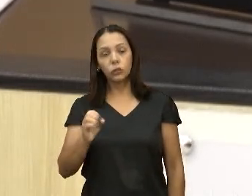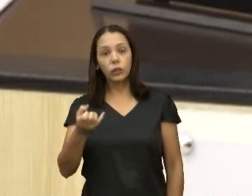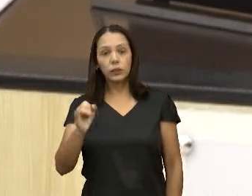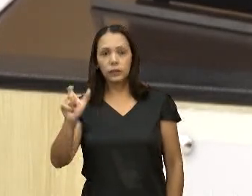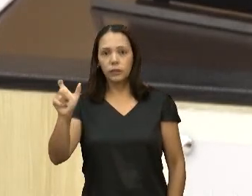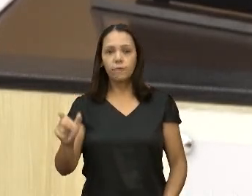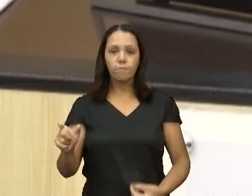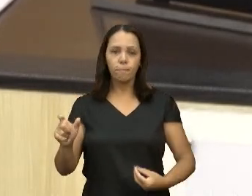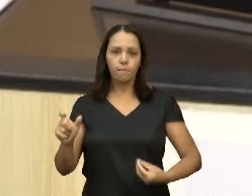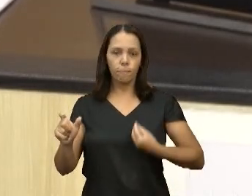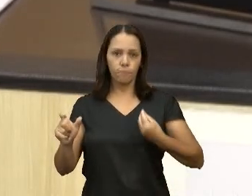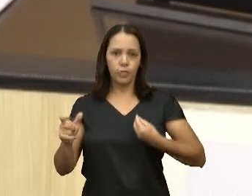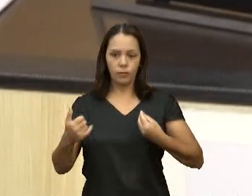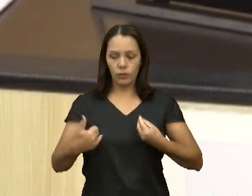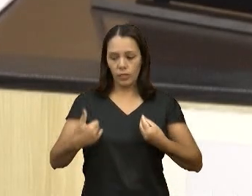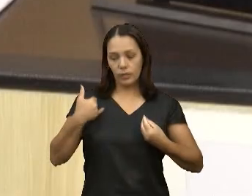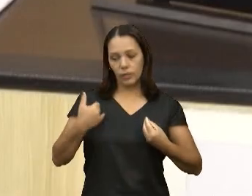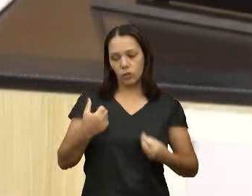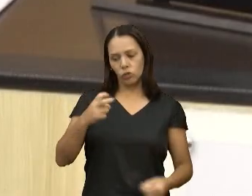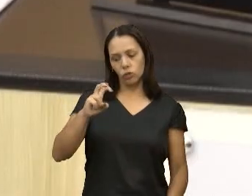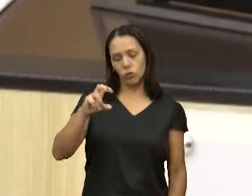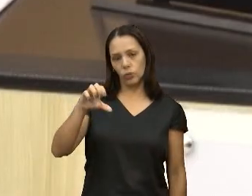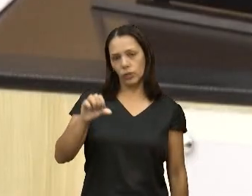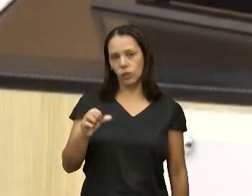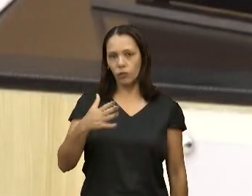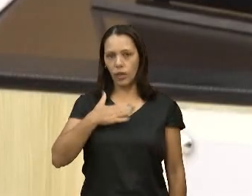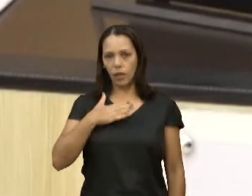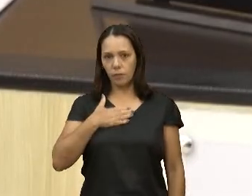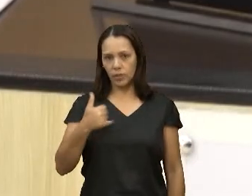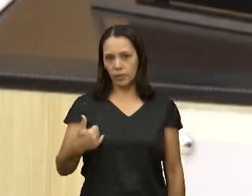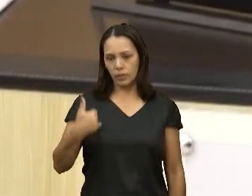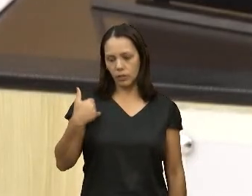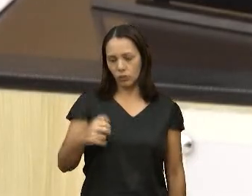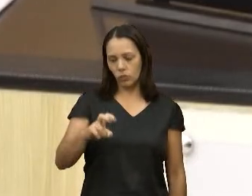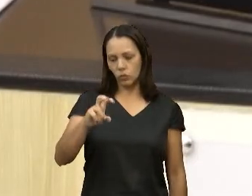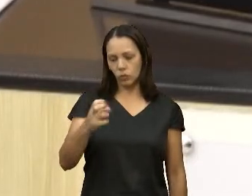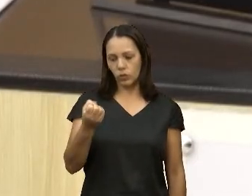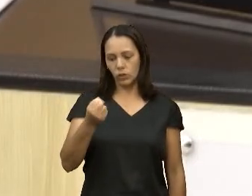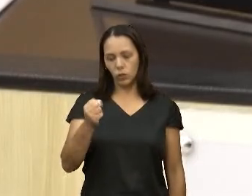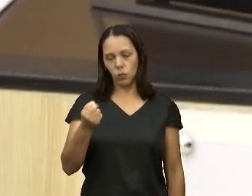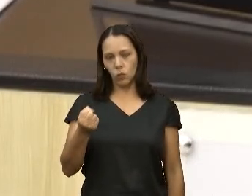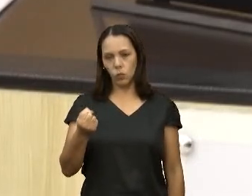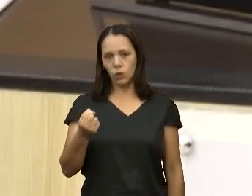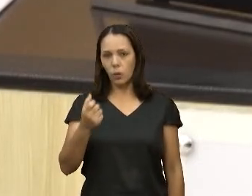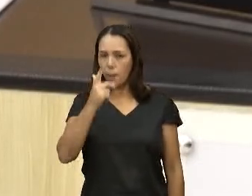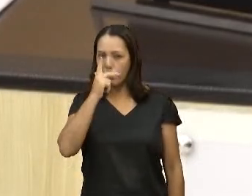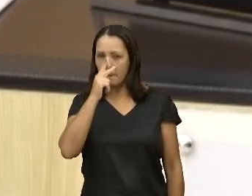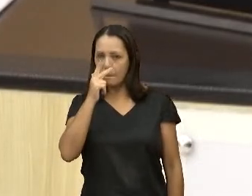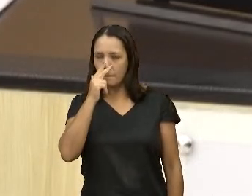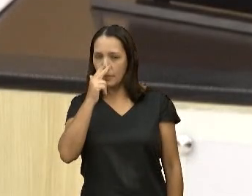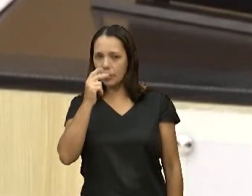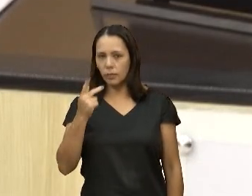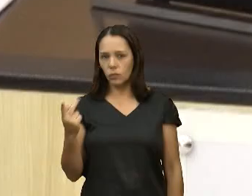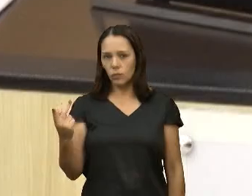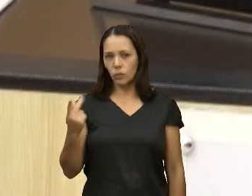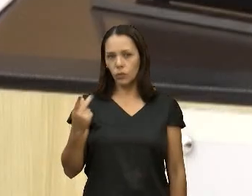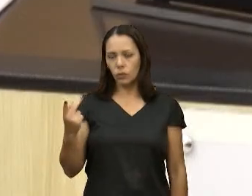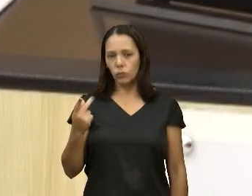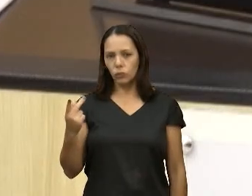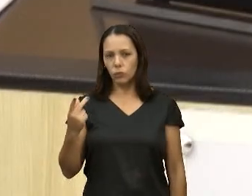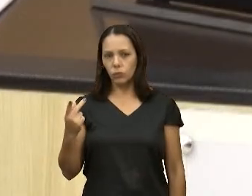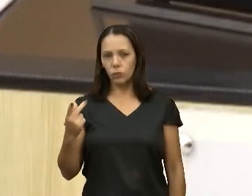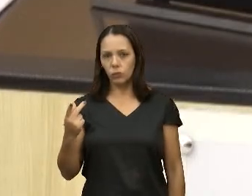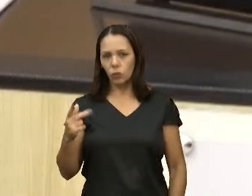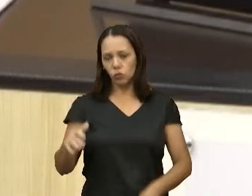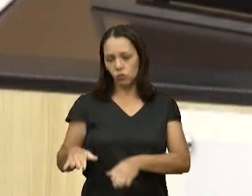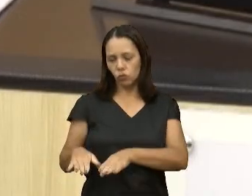ele estaria 59, eu vou para 58. Então, a gente tivemos uma grande convivência no mesmo